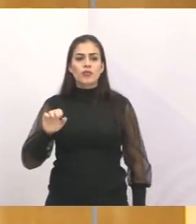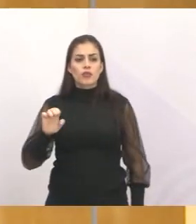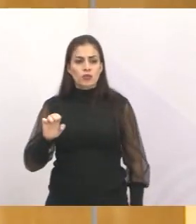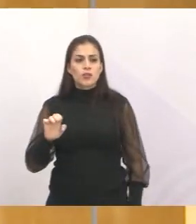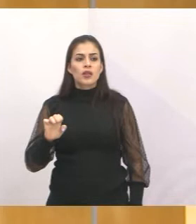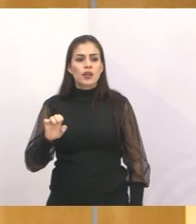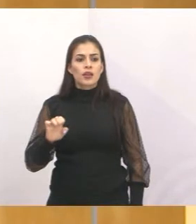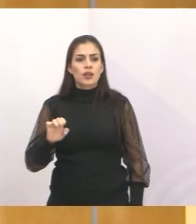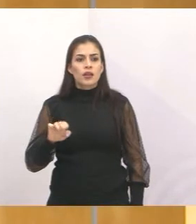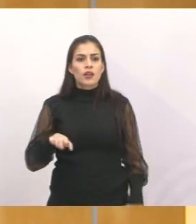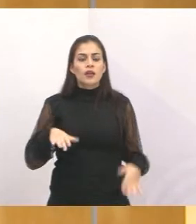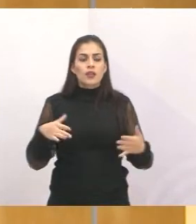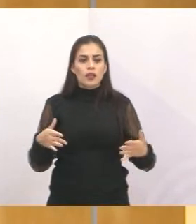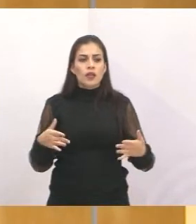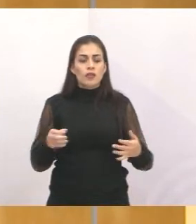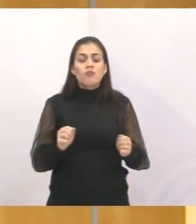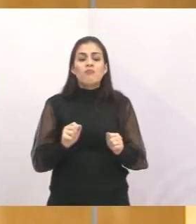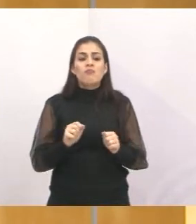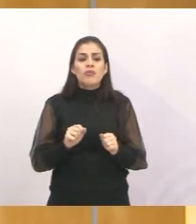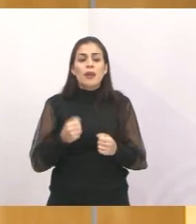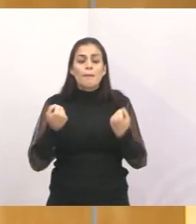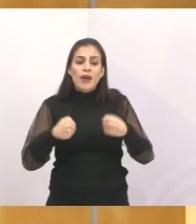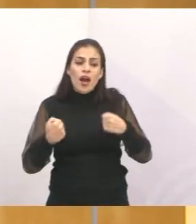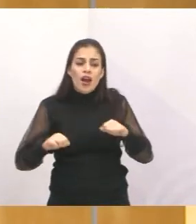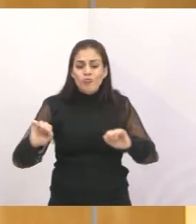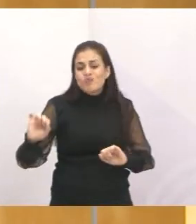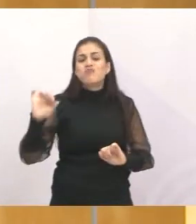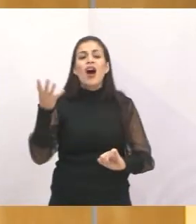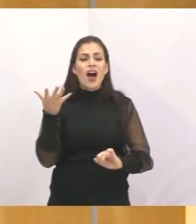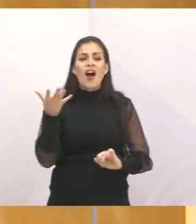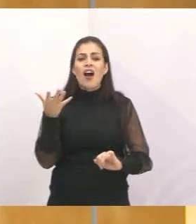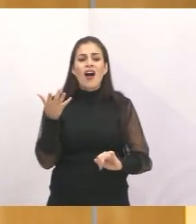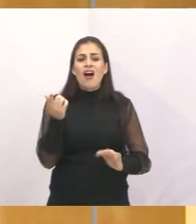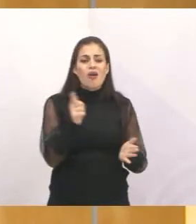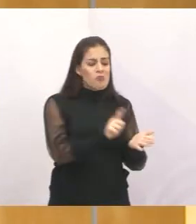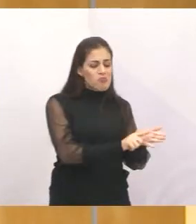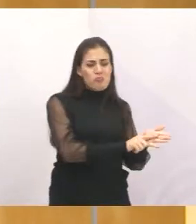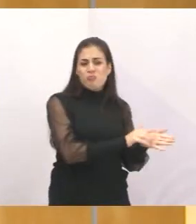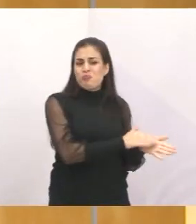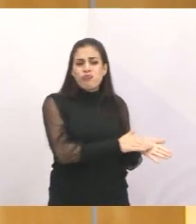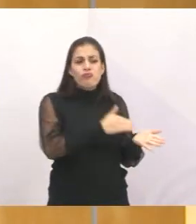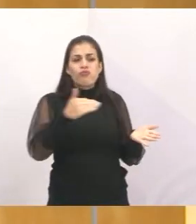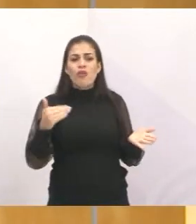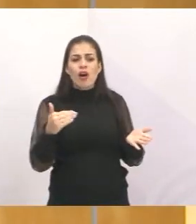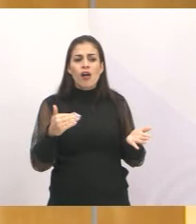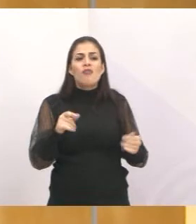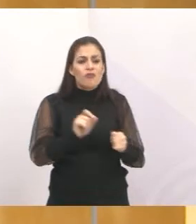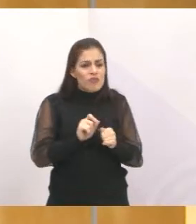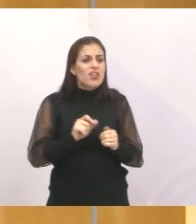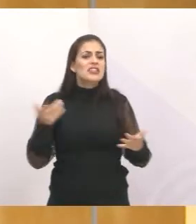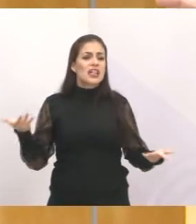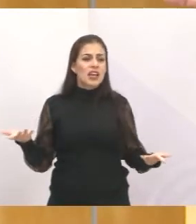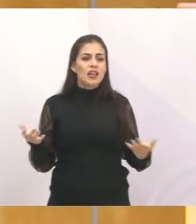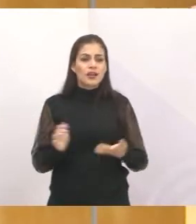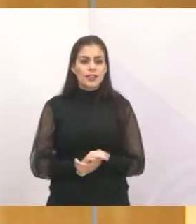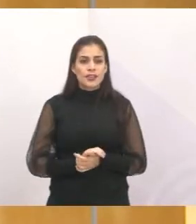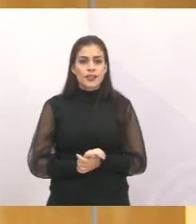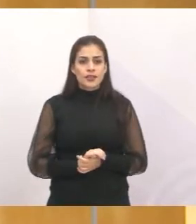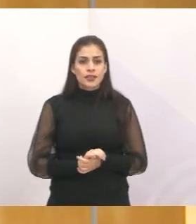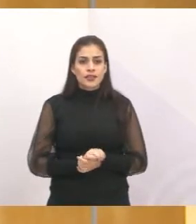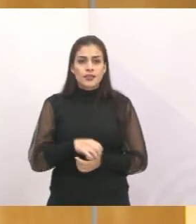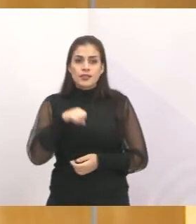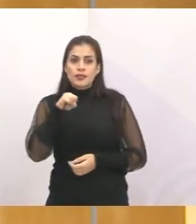algo efetivo tem que sair do papel. É impossível, porque senão a gente aumenta a referência, a gente muda. E a